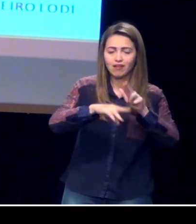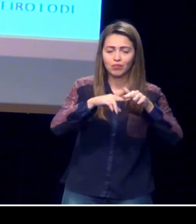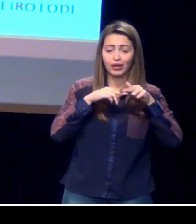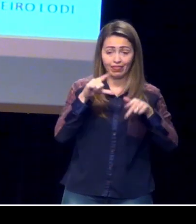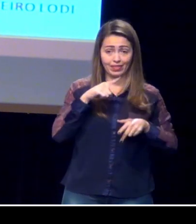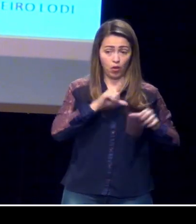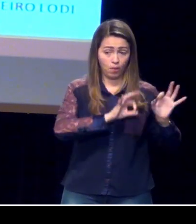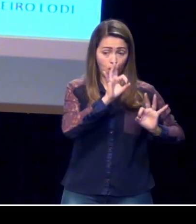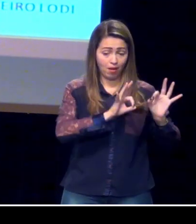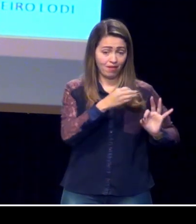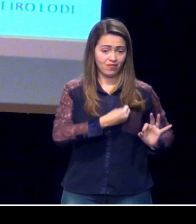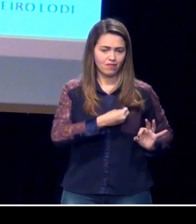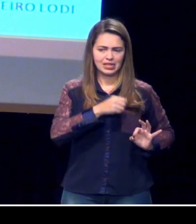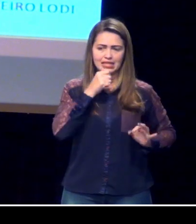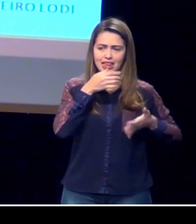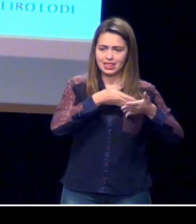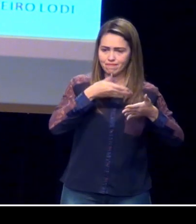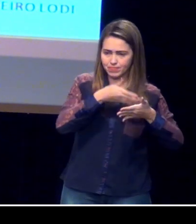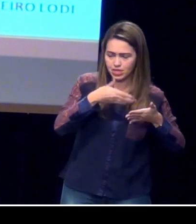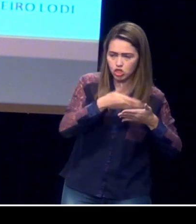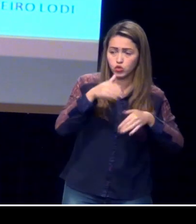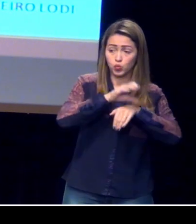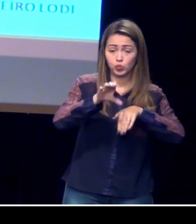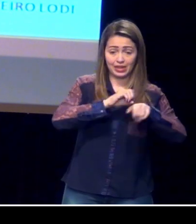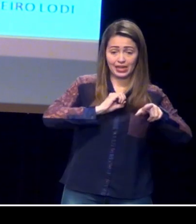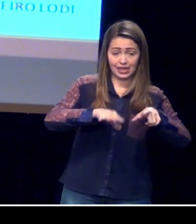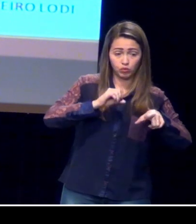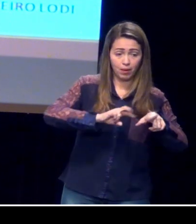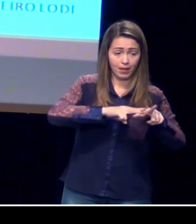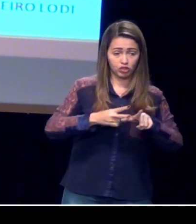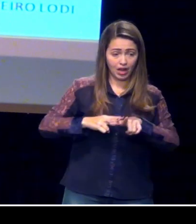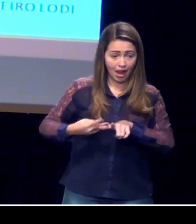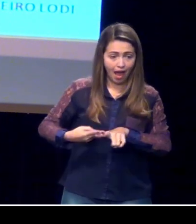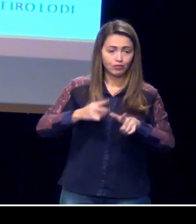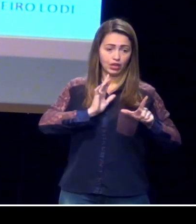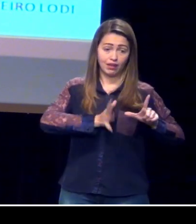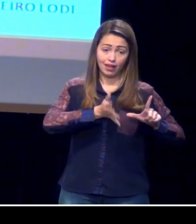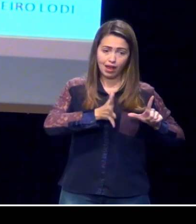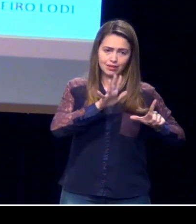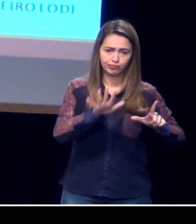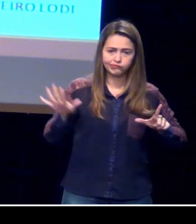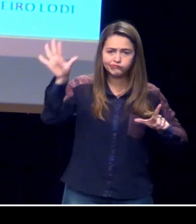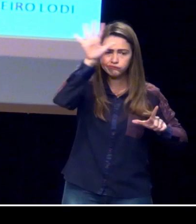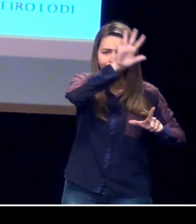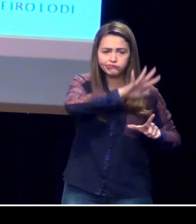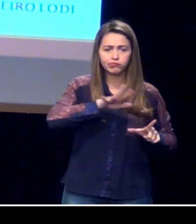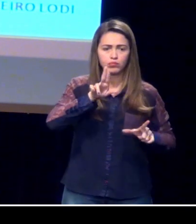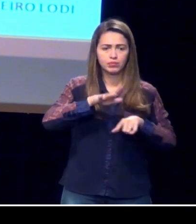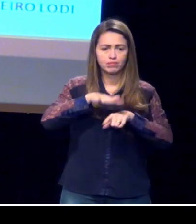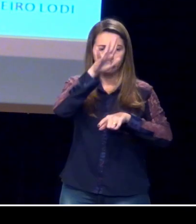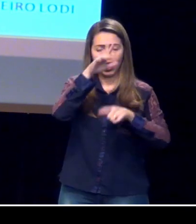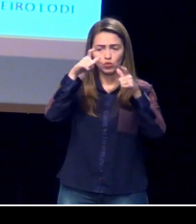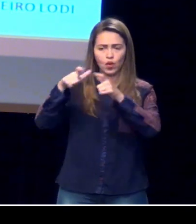Sem Limites, dos cursos de licenciatura e bacharelado em letras libras, de uma forma mais generalizada